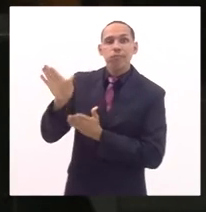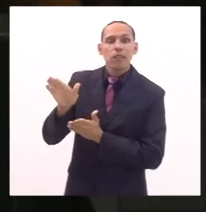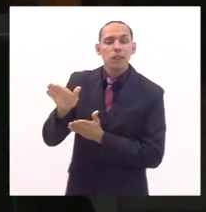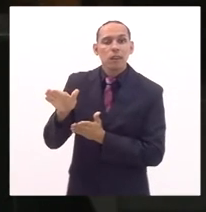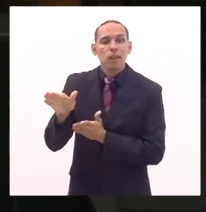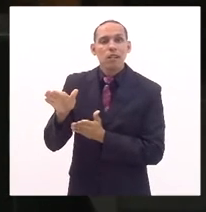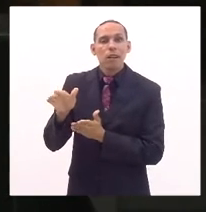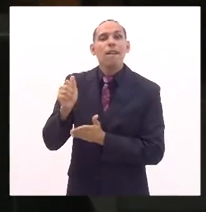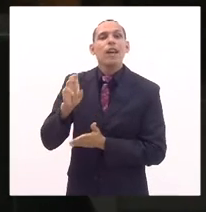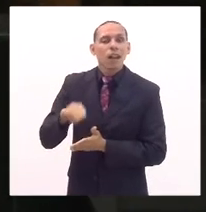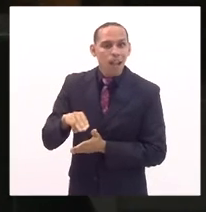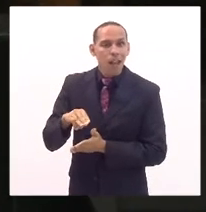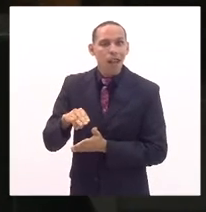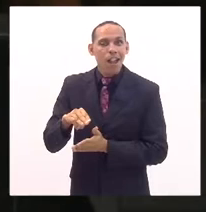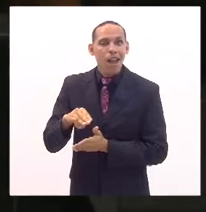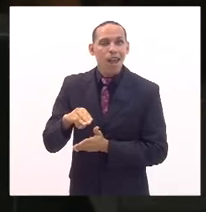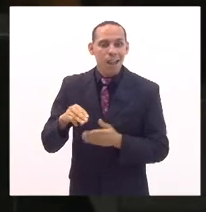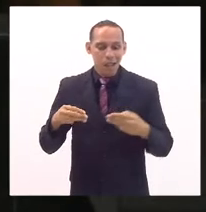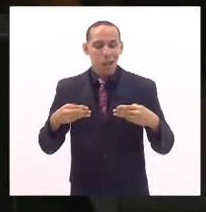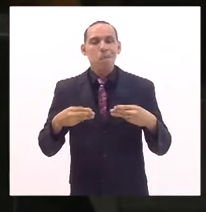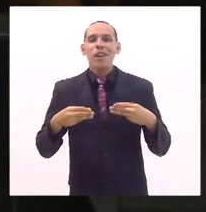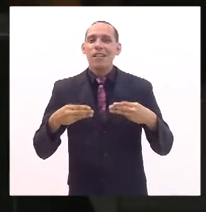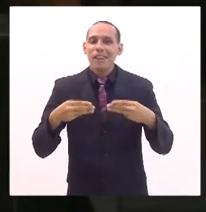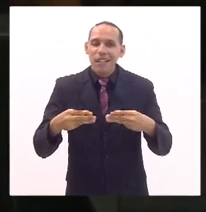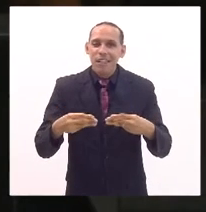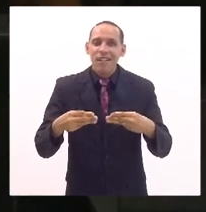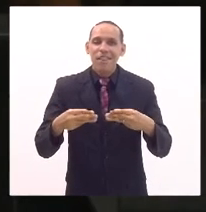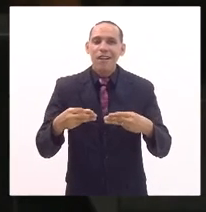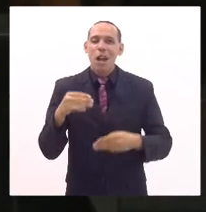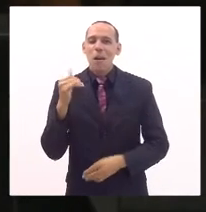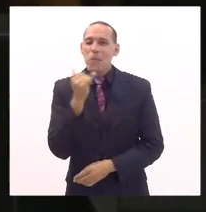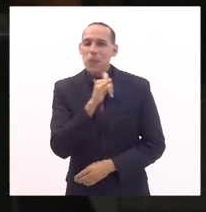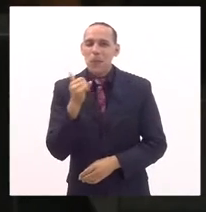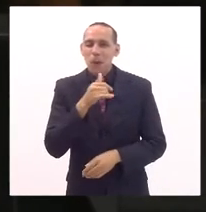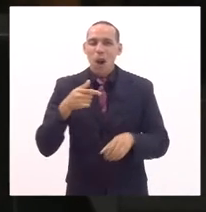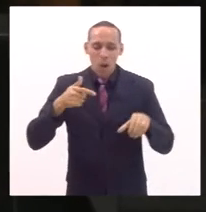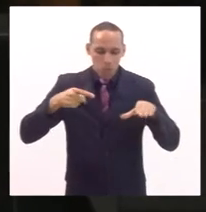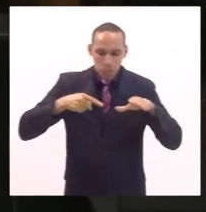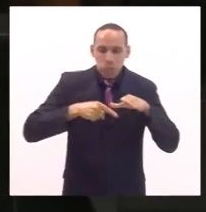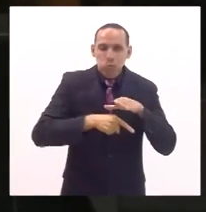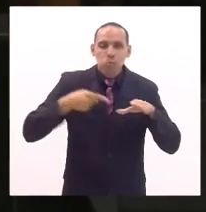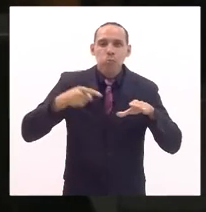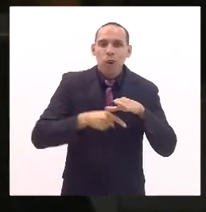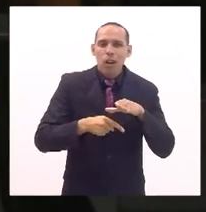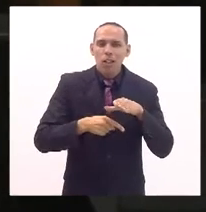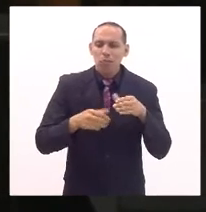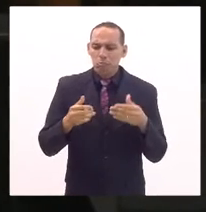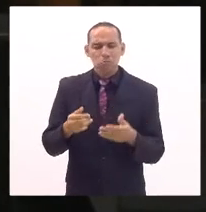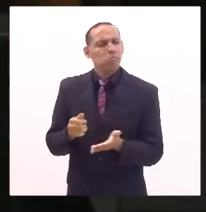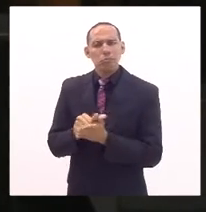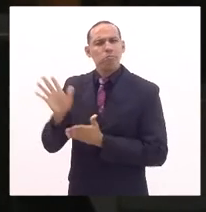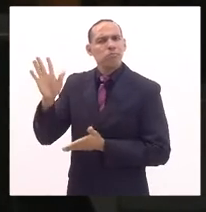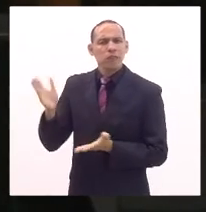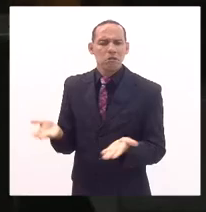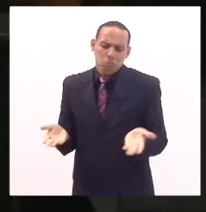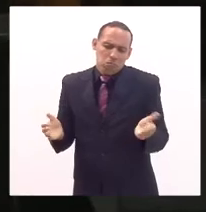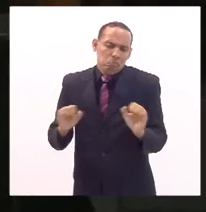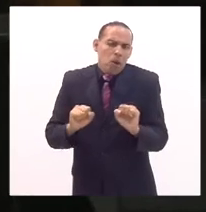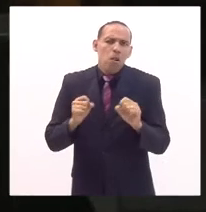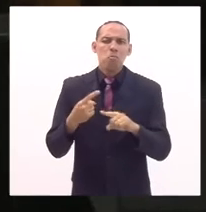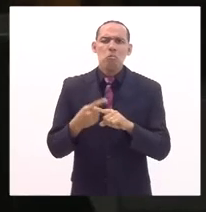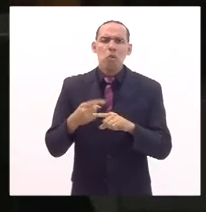o ministro de Minas e energia é todo deleite de fazer o cargo de